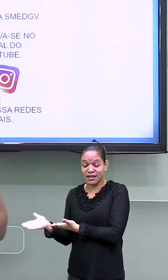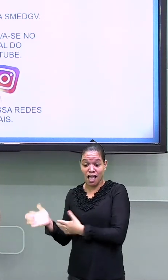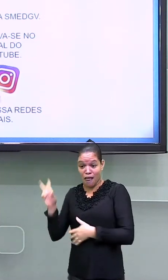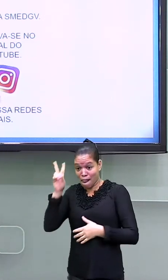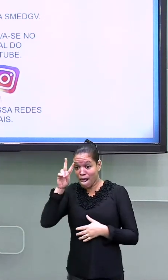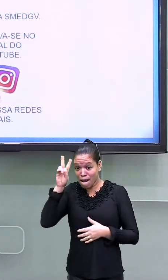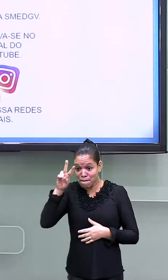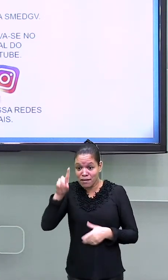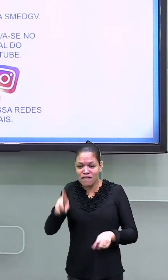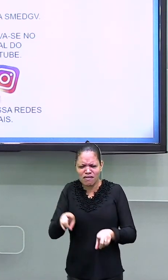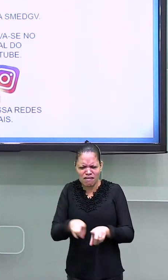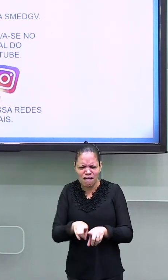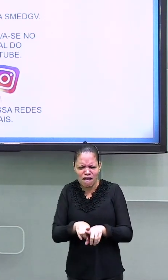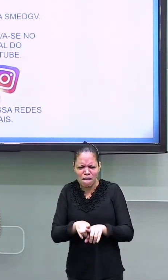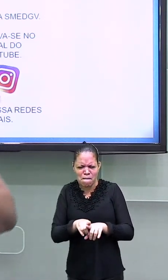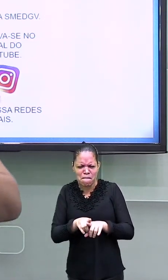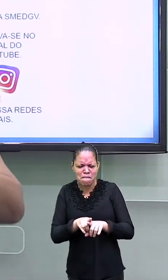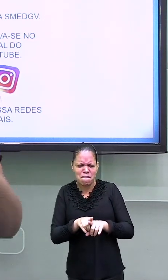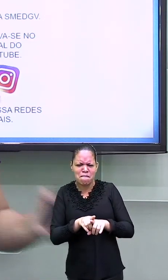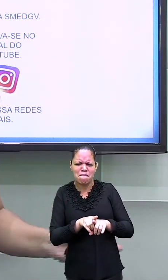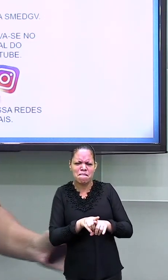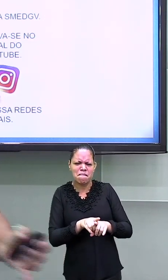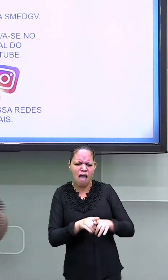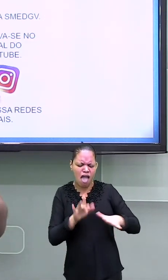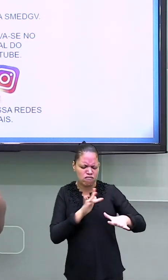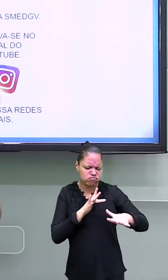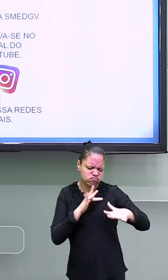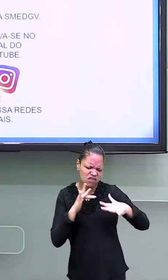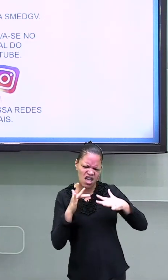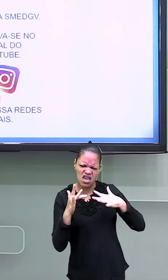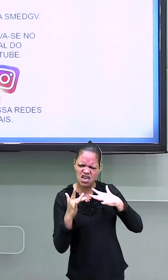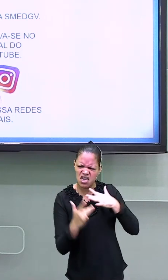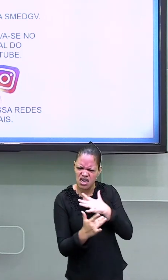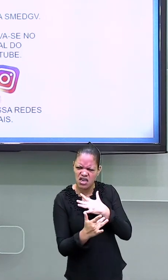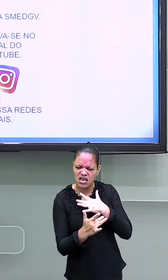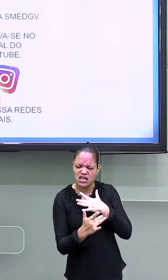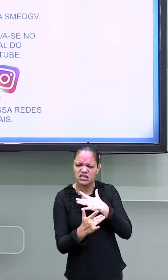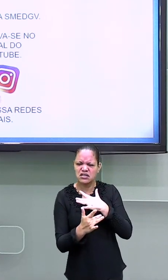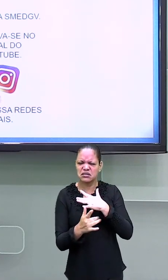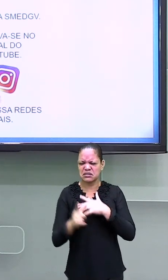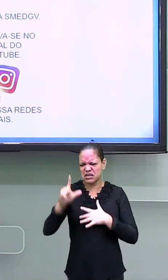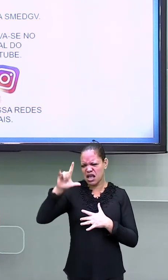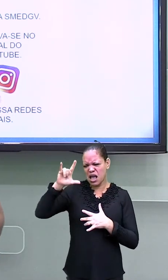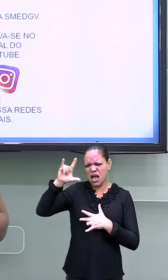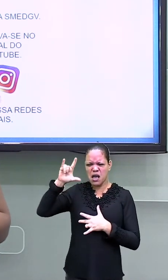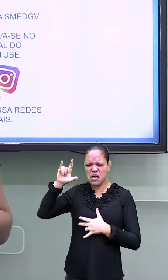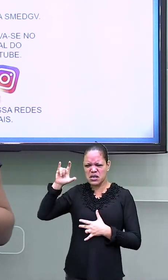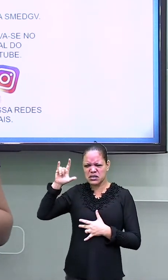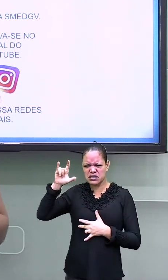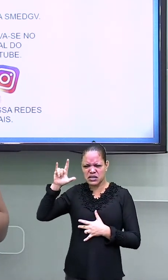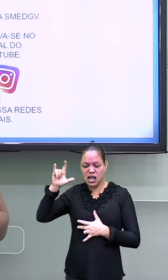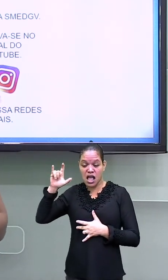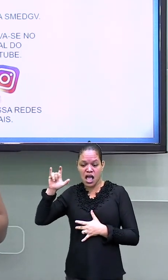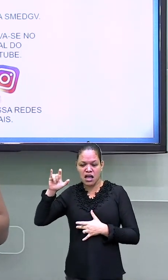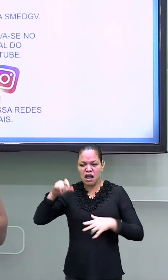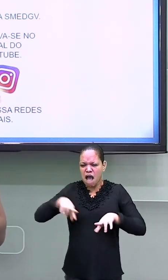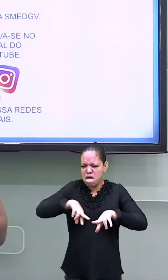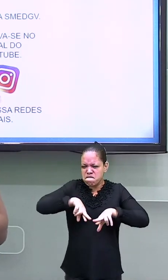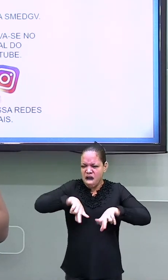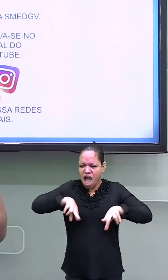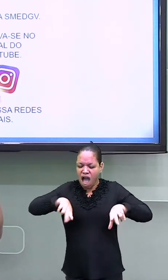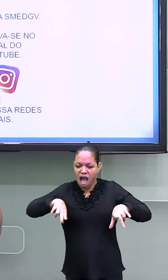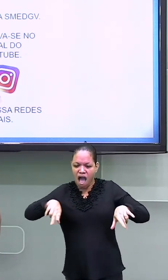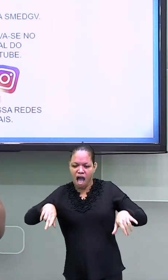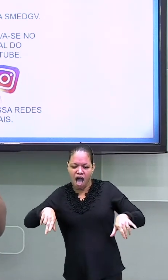lembra, gente, entra lá no canal do YouTube, as nossas mídias sociais, Instagram, Facebook, curte lá para você acompanhar as nossas